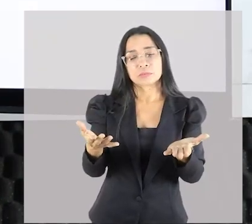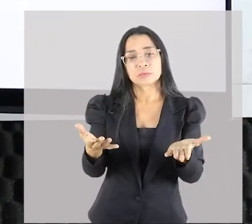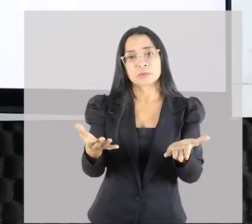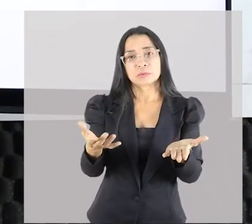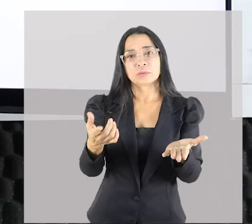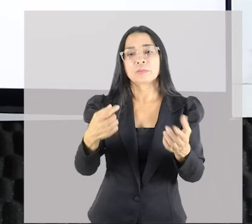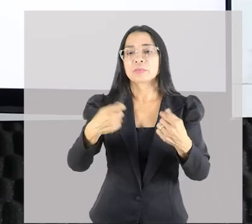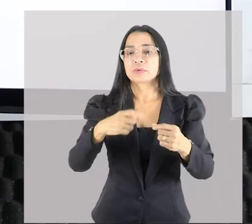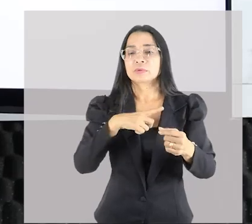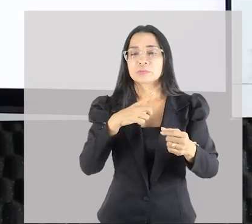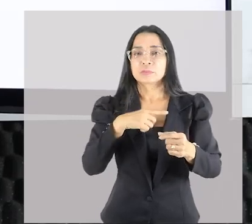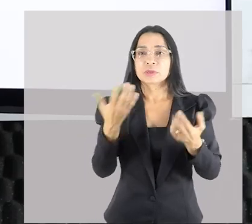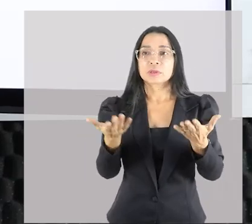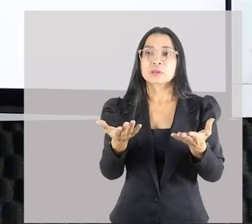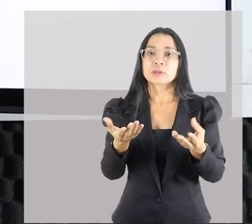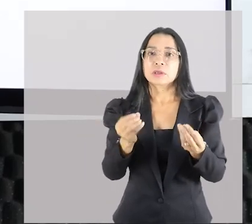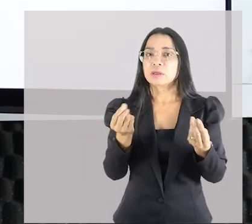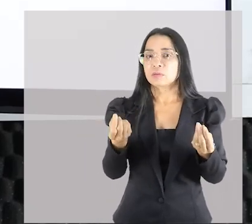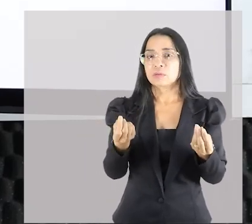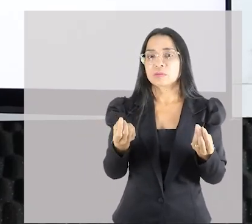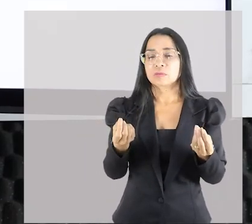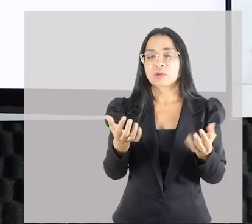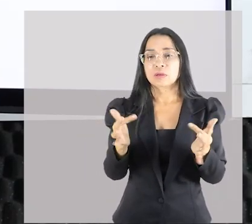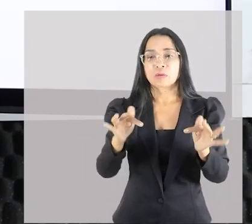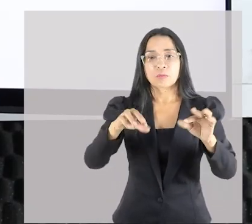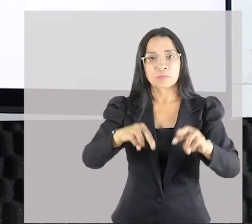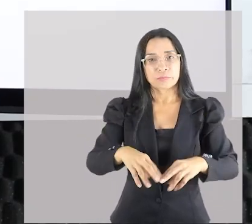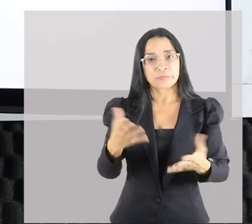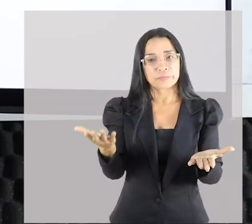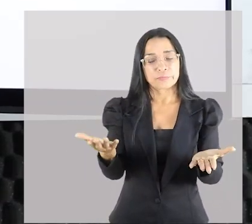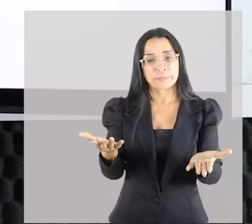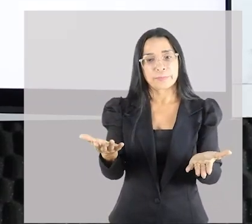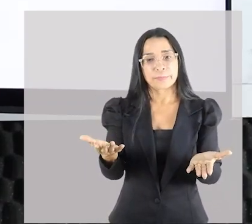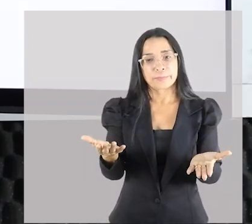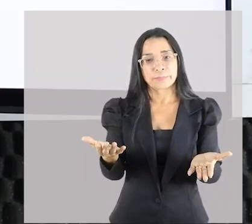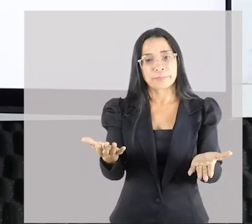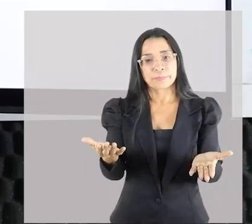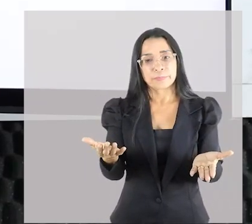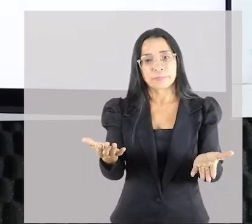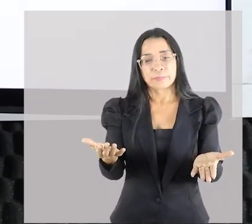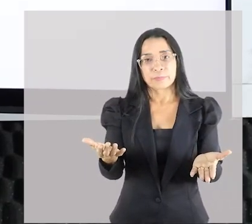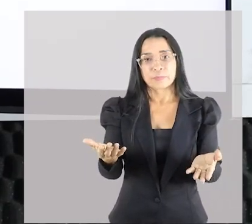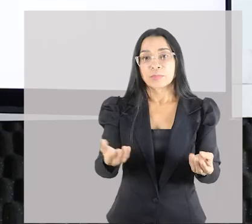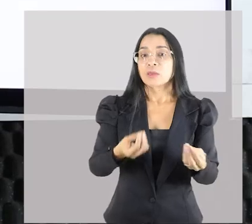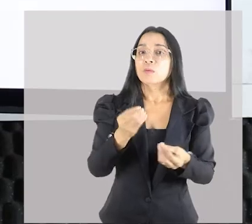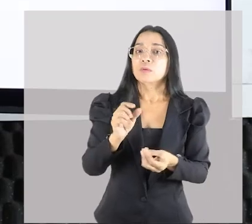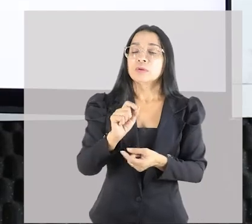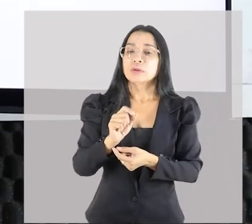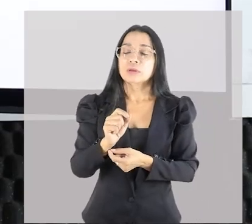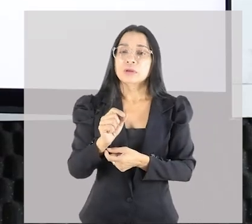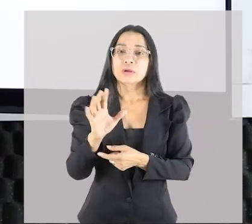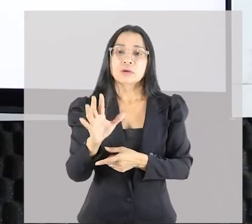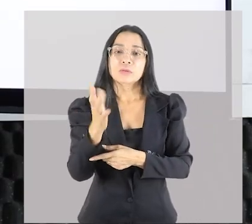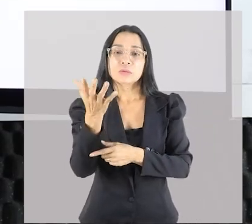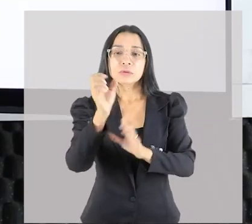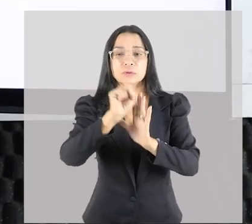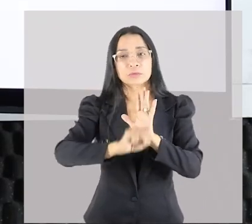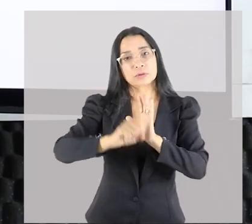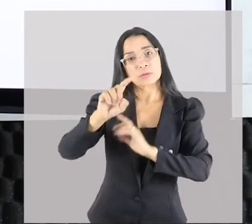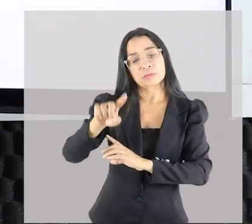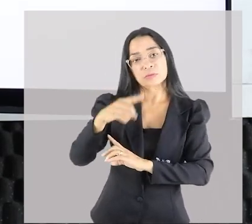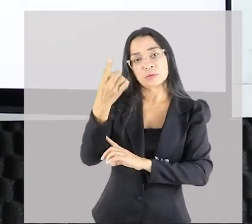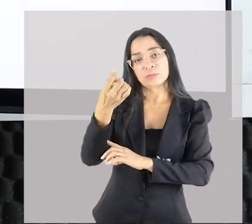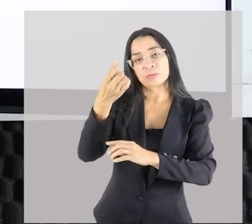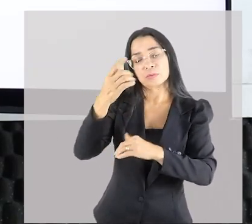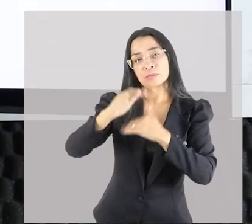precisa ter, claro, uma saída, uma luz no fim do túnel, o que vai ocorrer, né, nos séculos vindouros desse processo